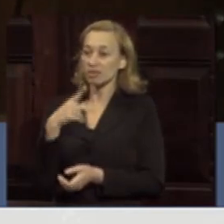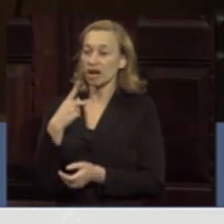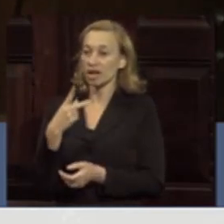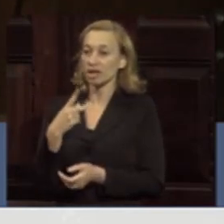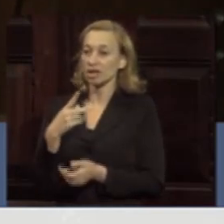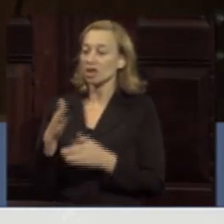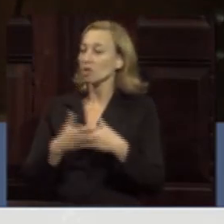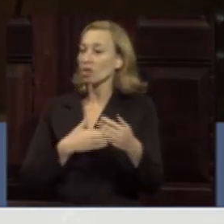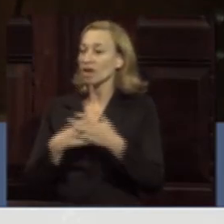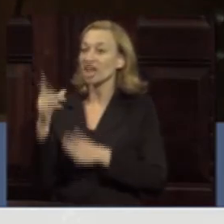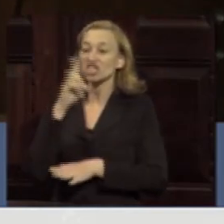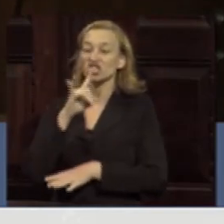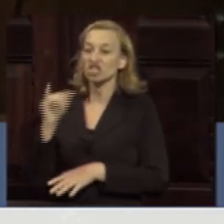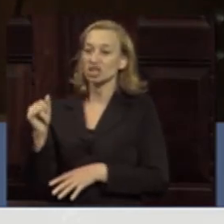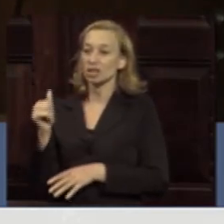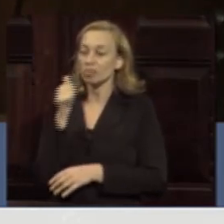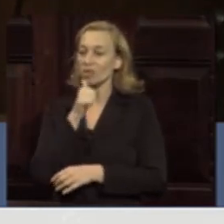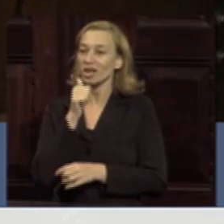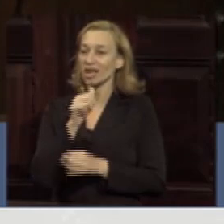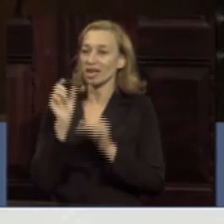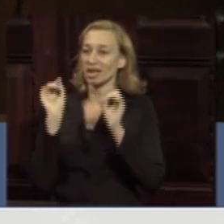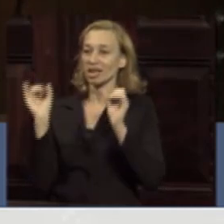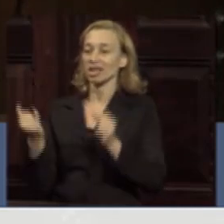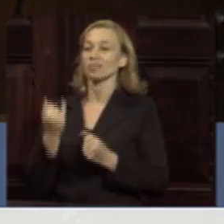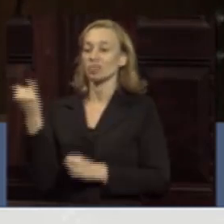principalmente nas nossas